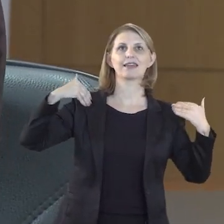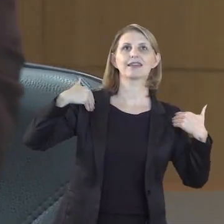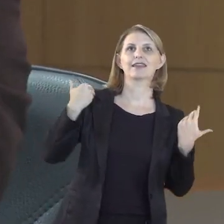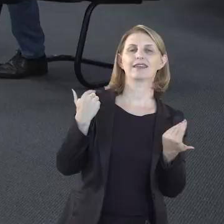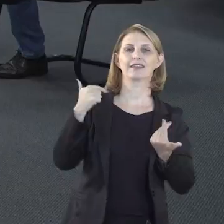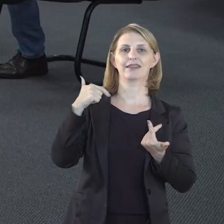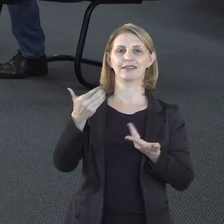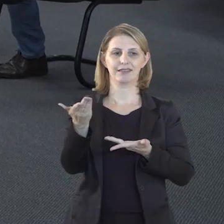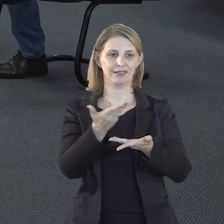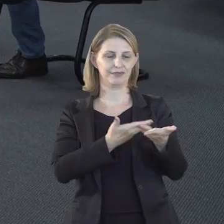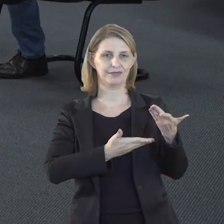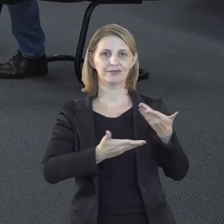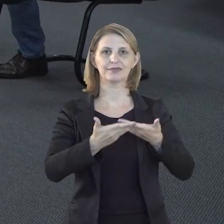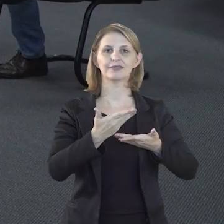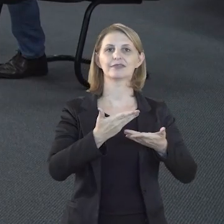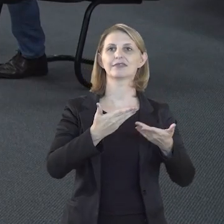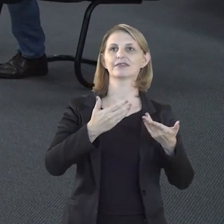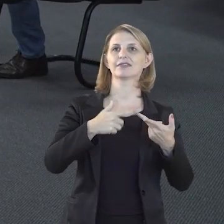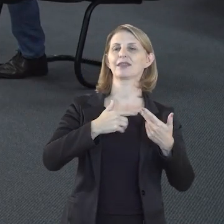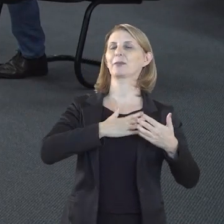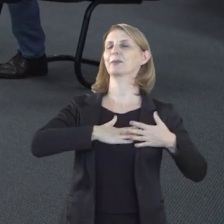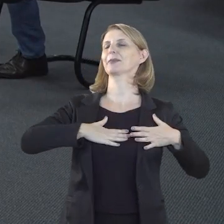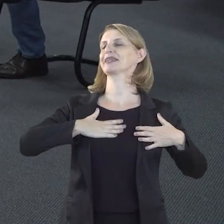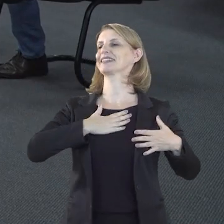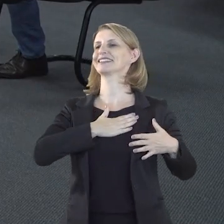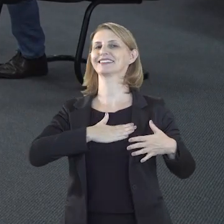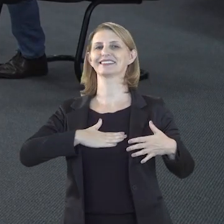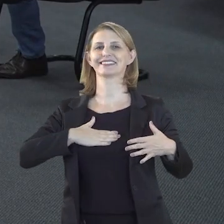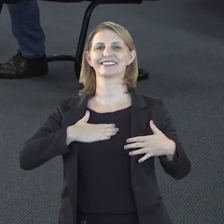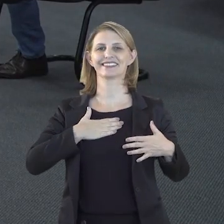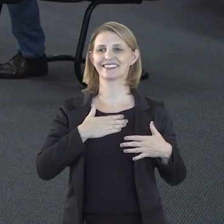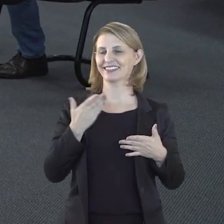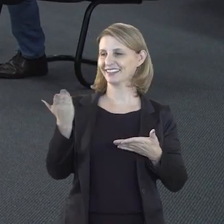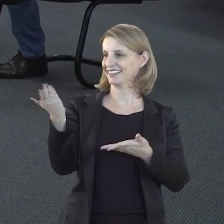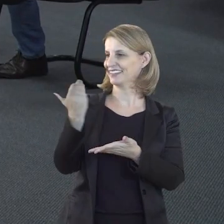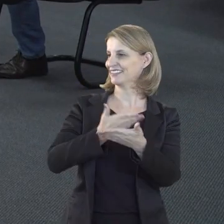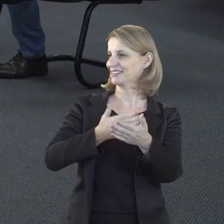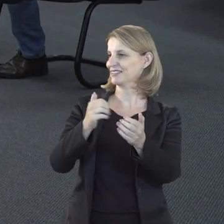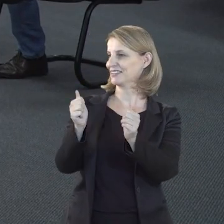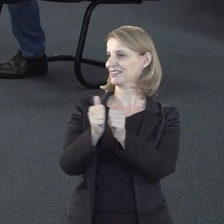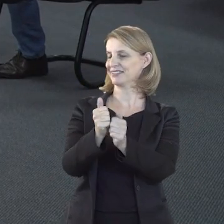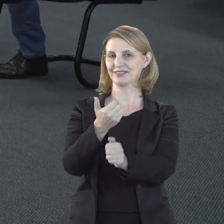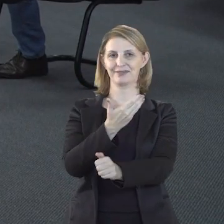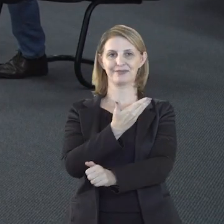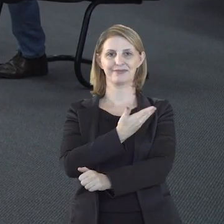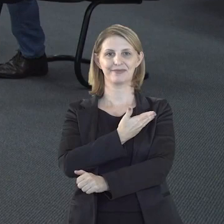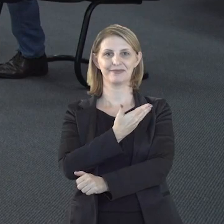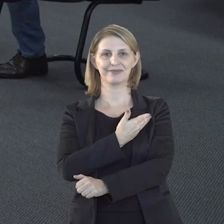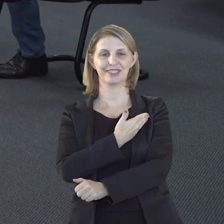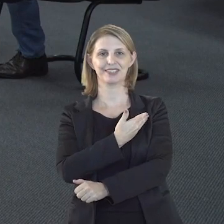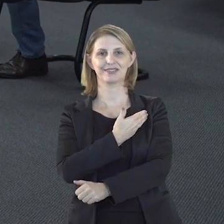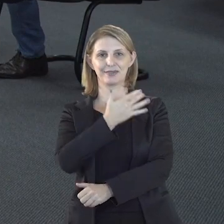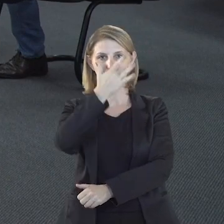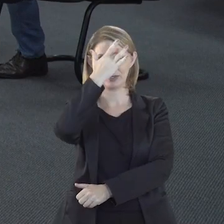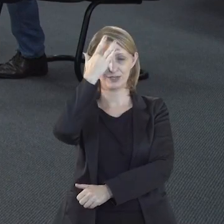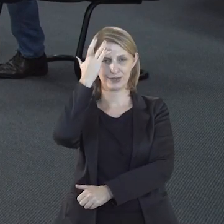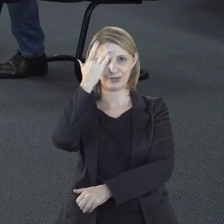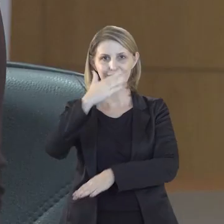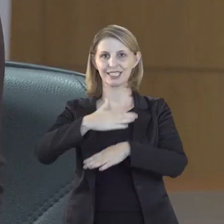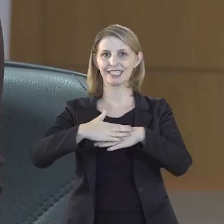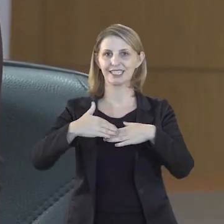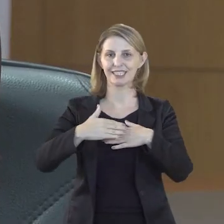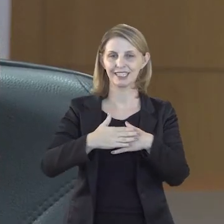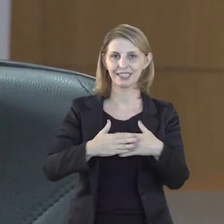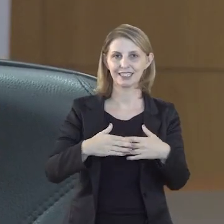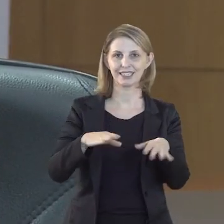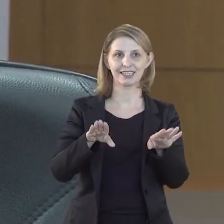de coisas acontecendo aqui. Então, sim, alegria por estar aqui podendo compartilhar, né? Prazer por estar aqui com